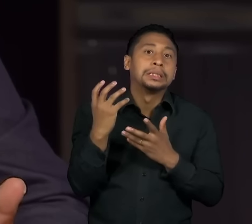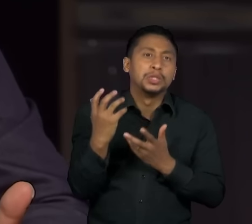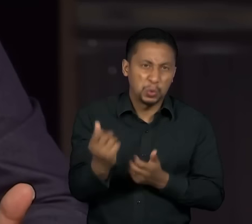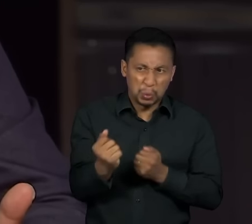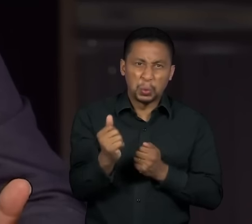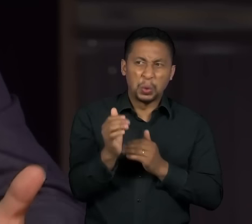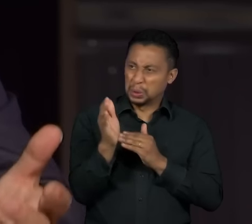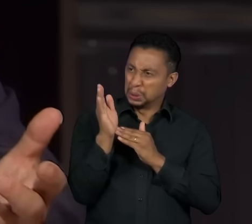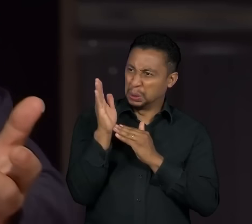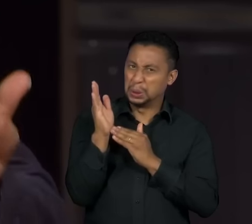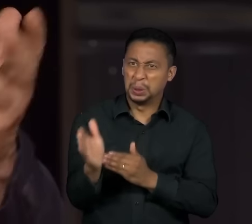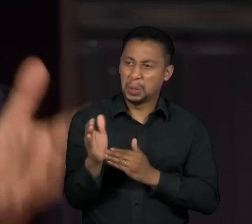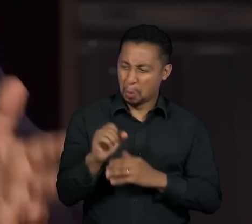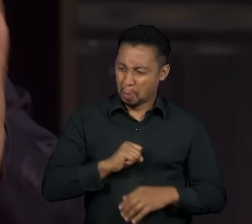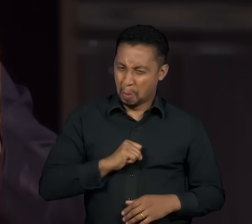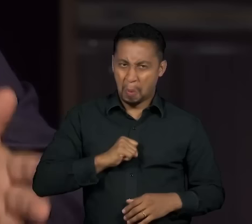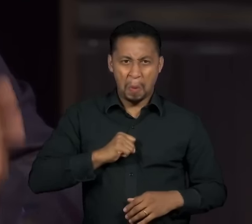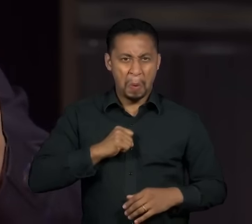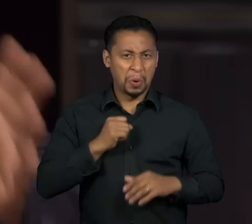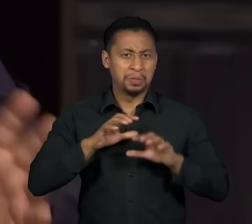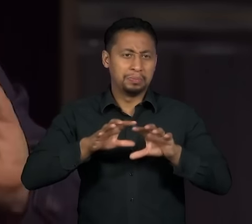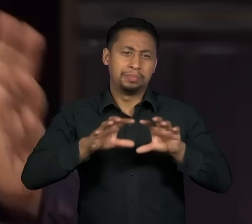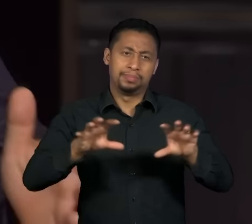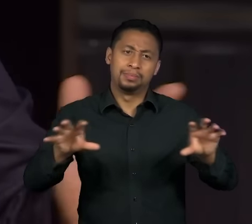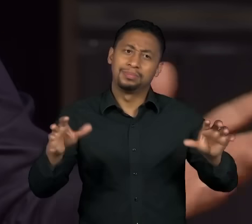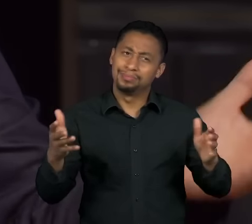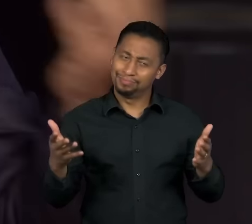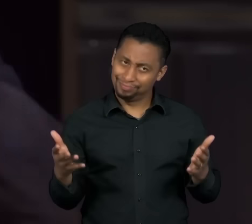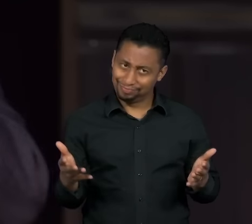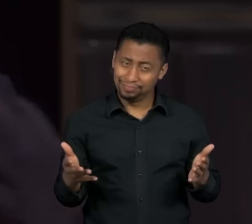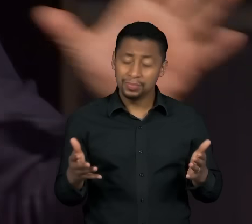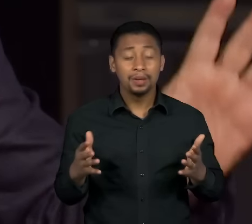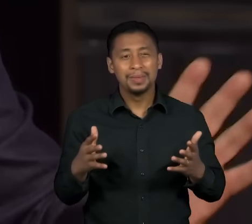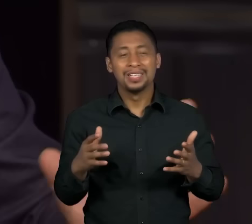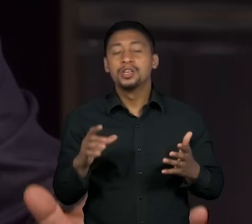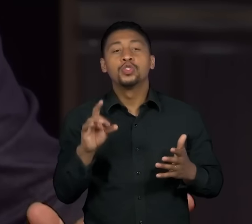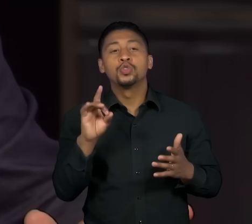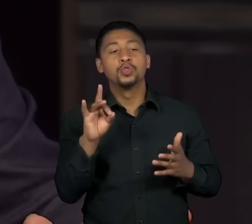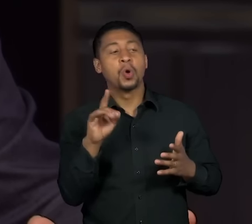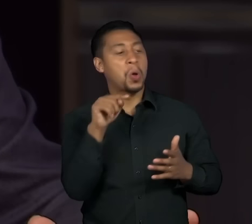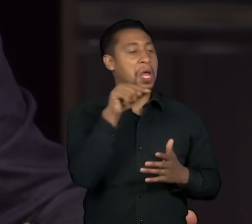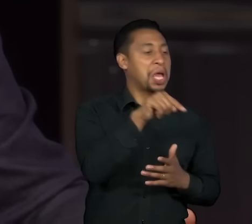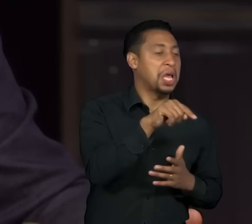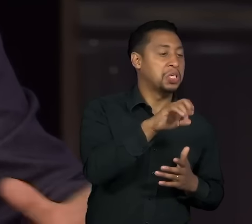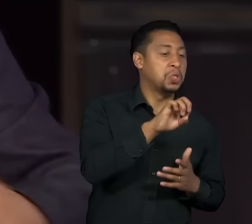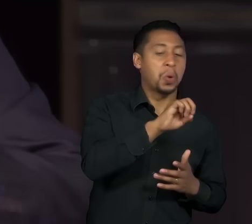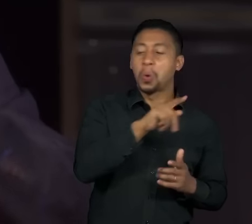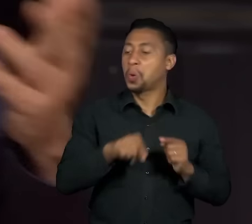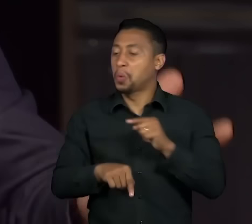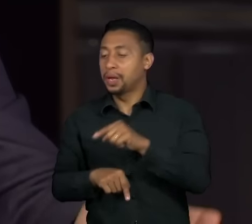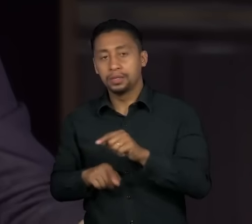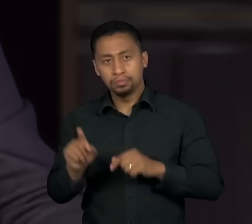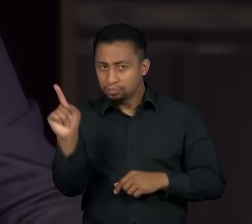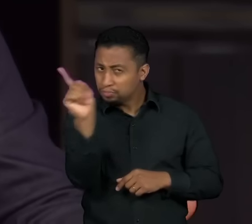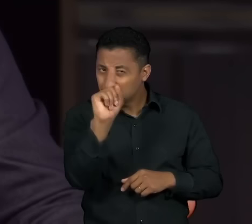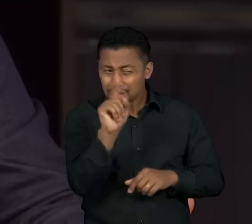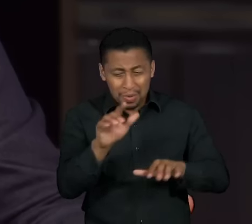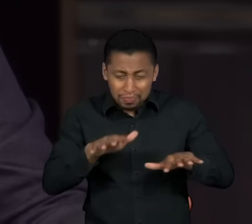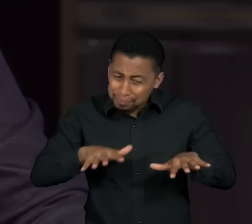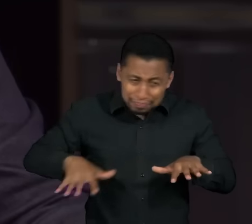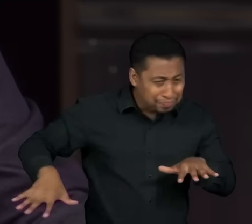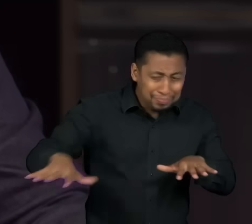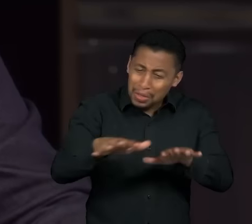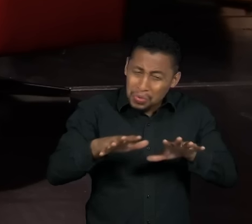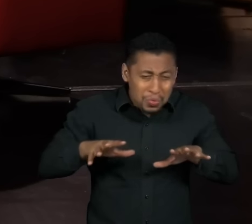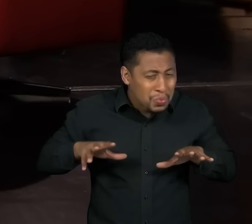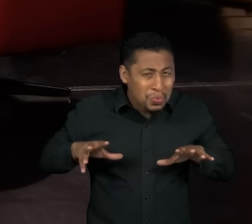destilar o ódio. E eu não estou falando só de um lado da moeda, não, eu estou falando de todos os lados, né? Quando a violência não tem